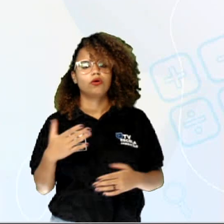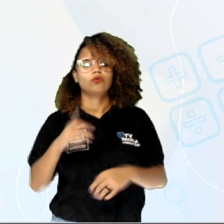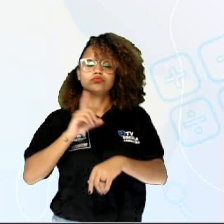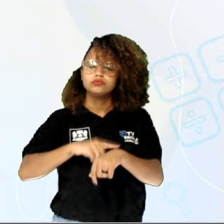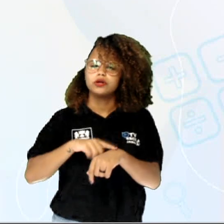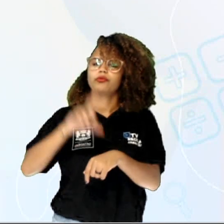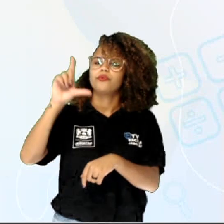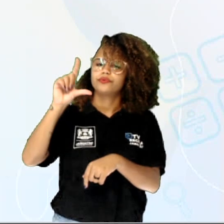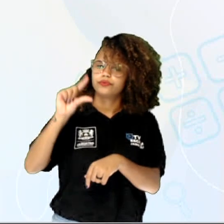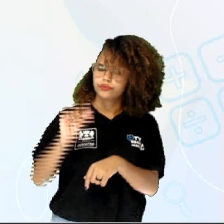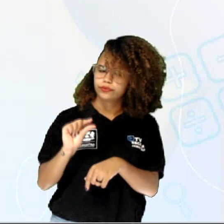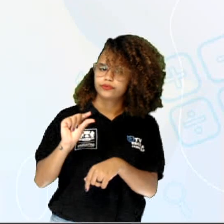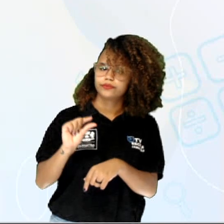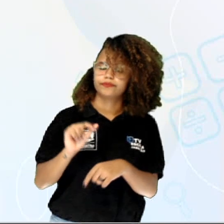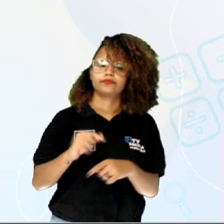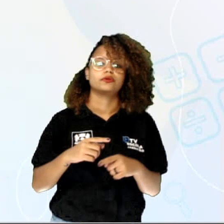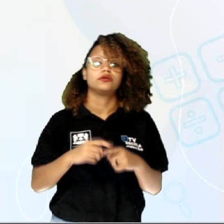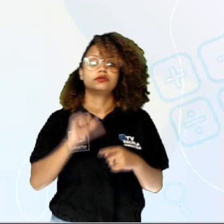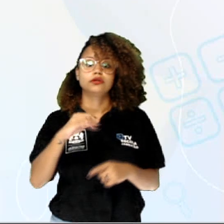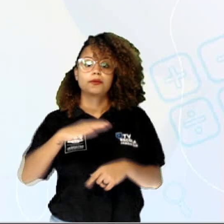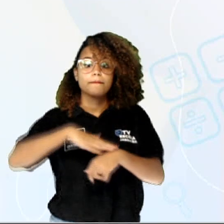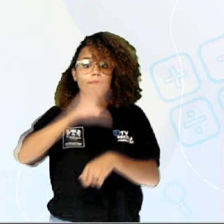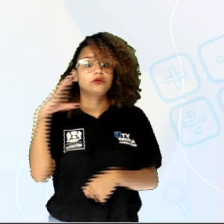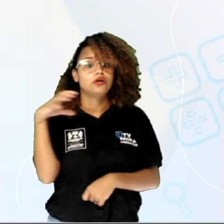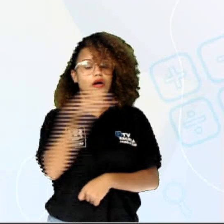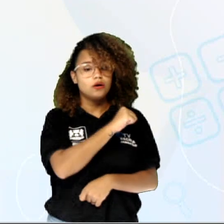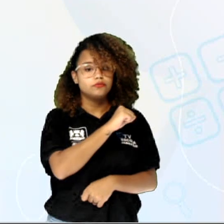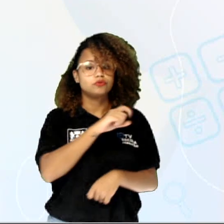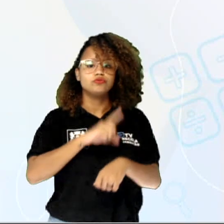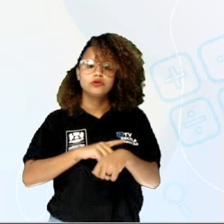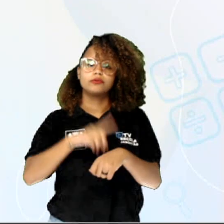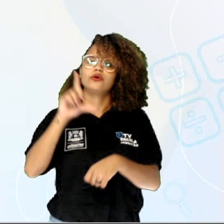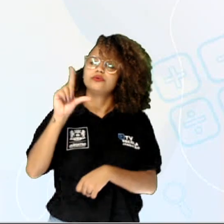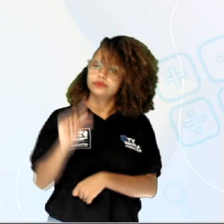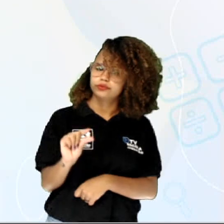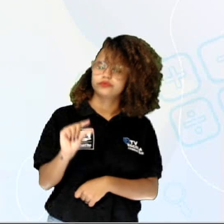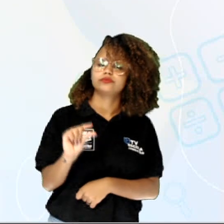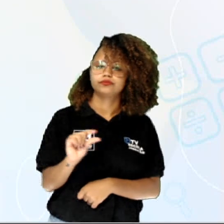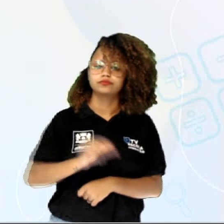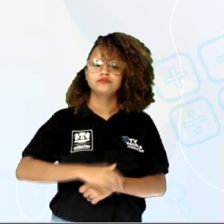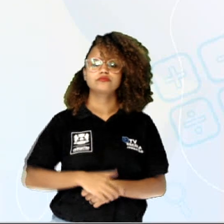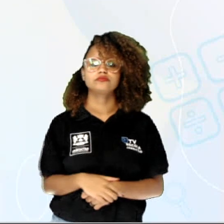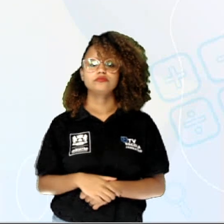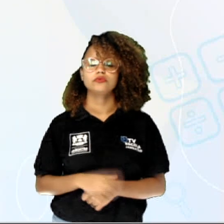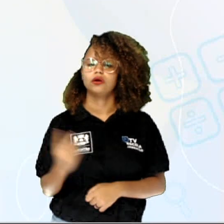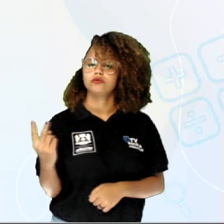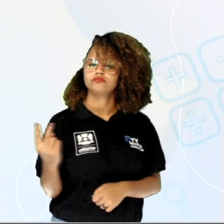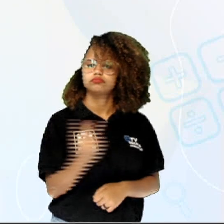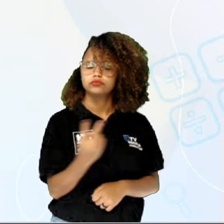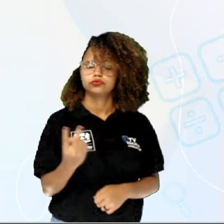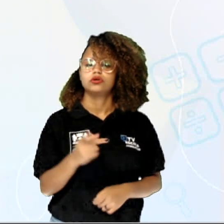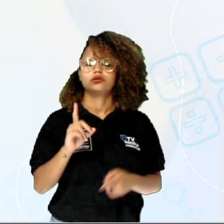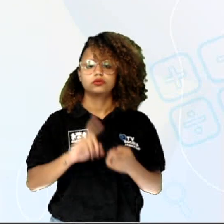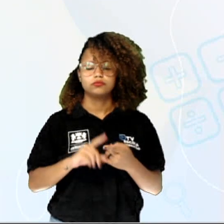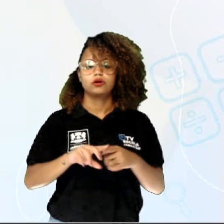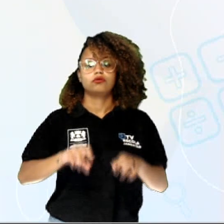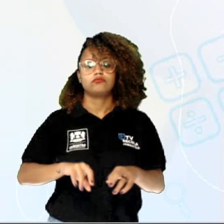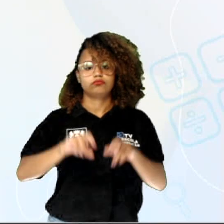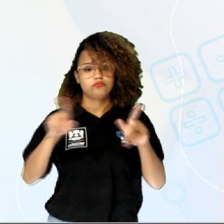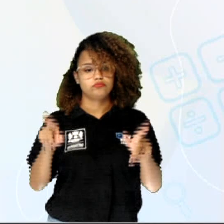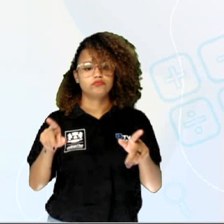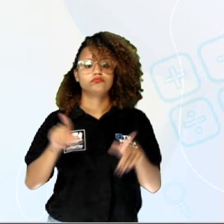identificar, quais são as grandezas, no caso aí, tempo e velocidade. Então, ele diz o seguinte,